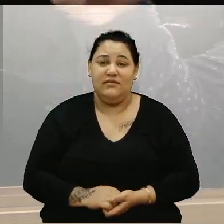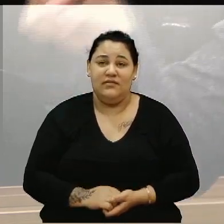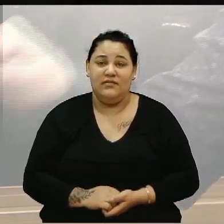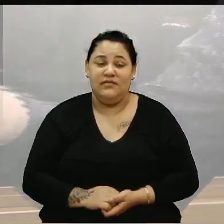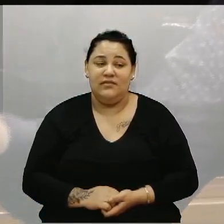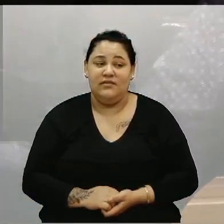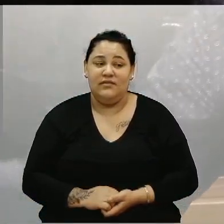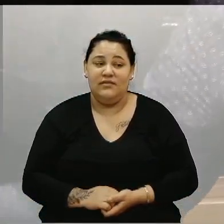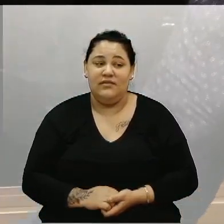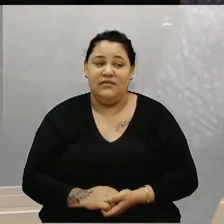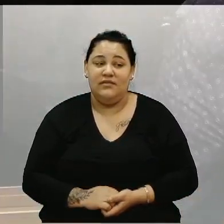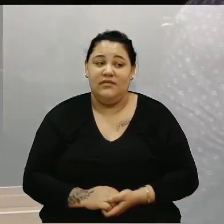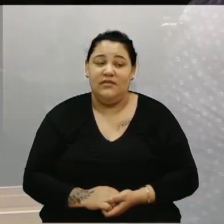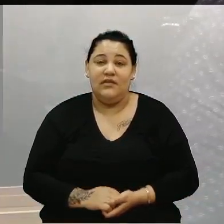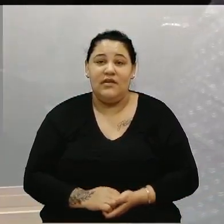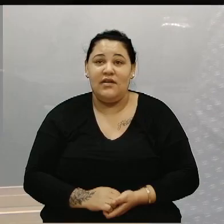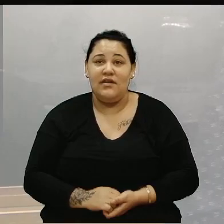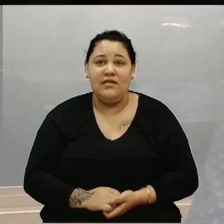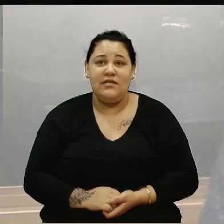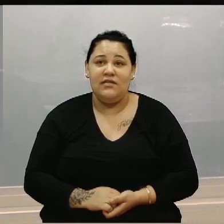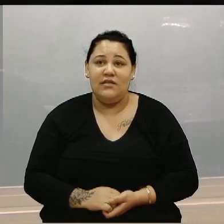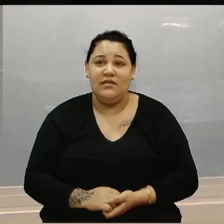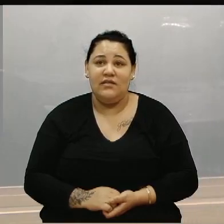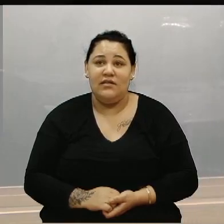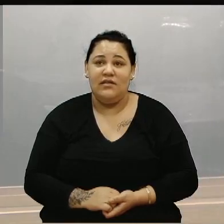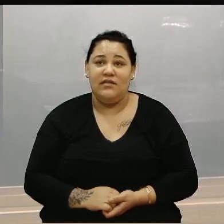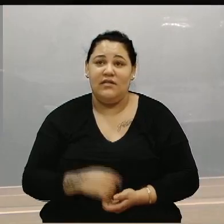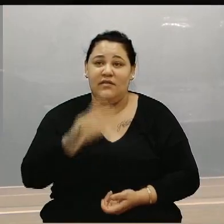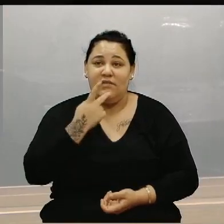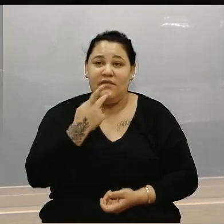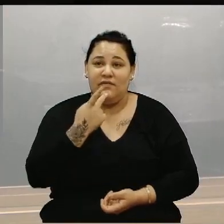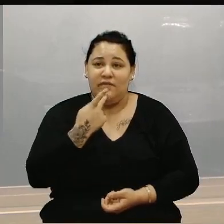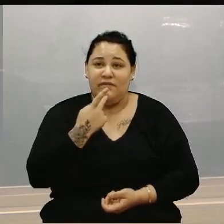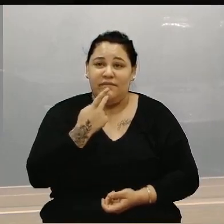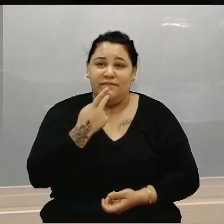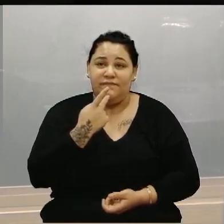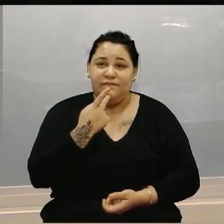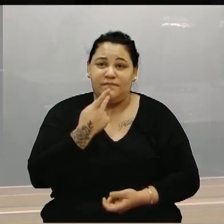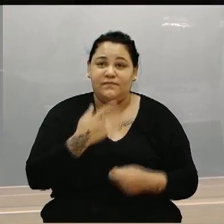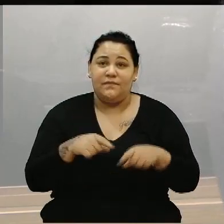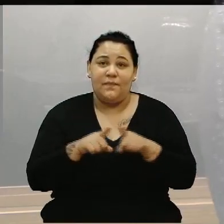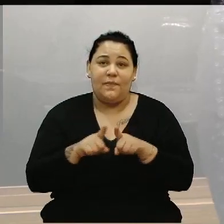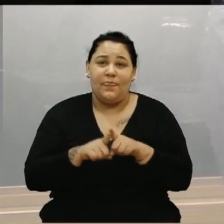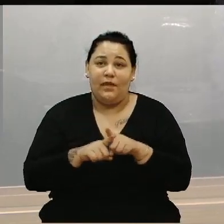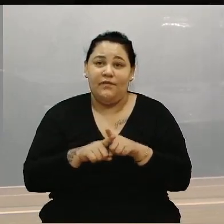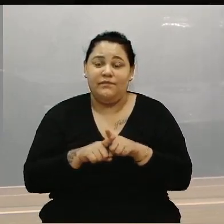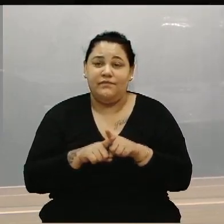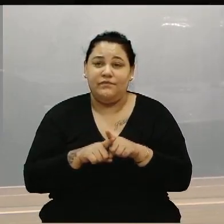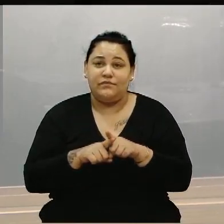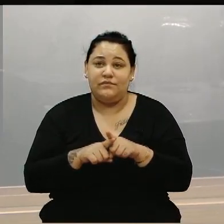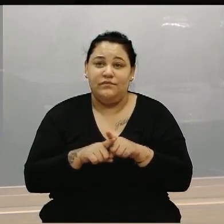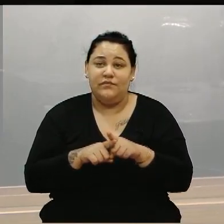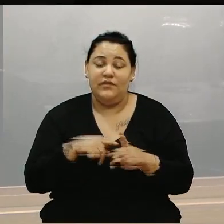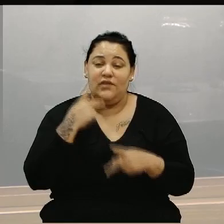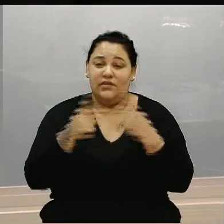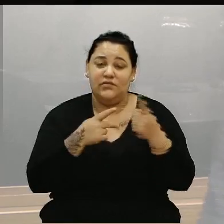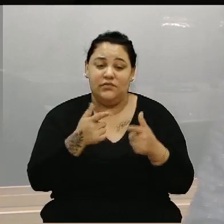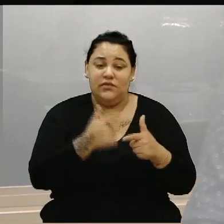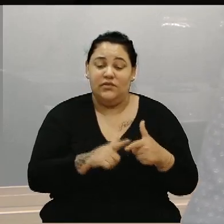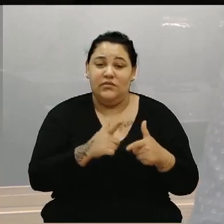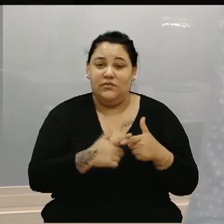uma reunião com o delegado do Ministério do Trabalho, Vânios Cortes, esses dias, relatando problemas que as